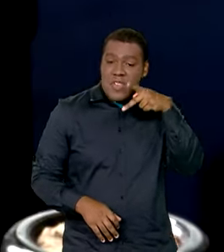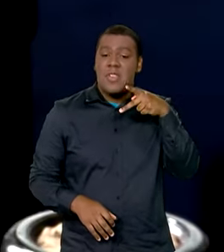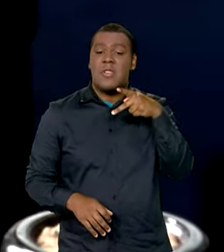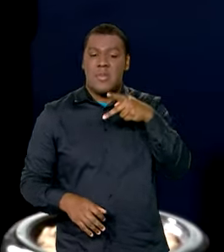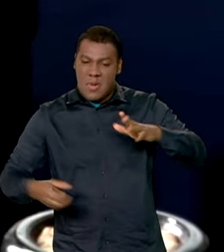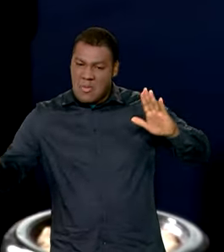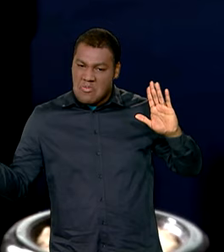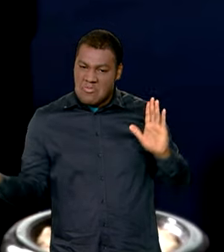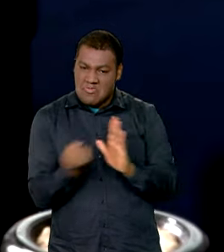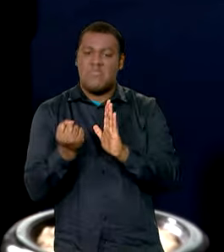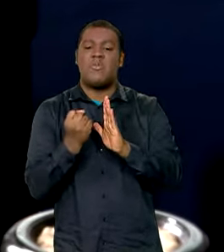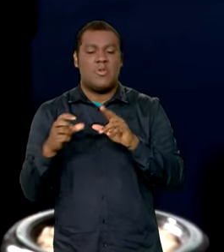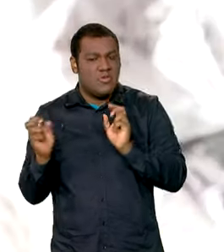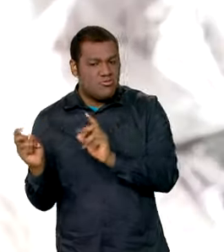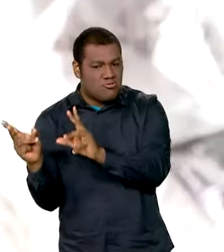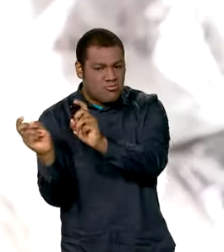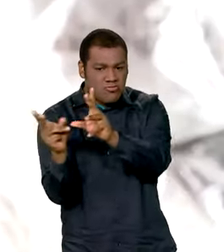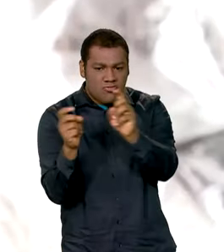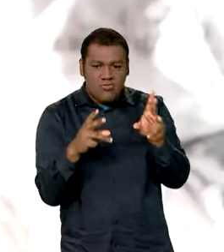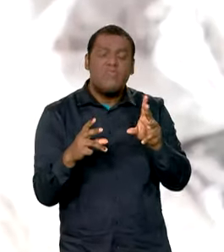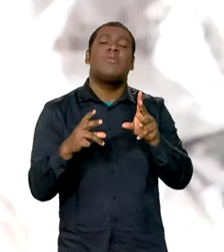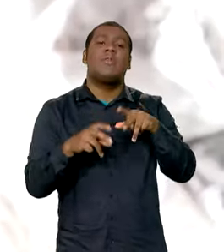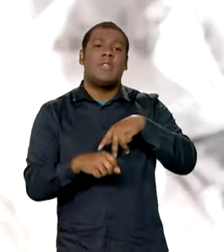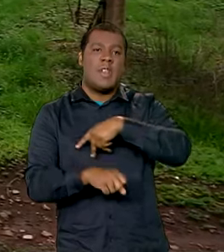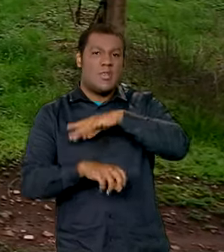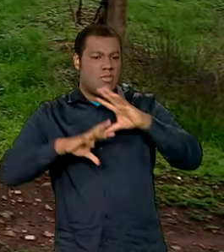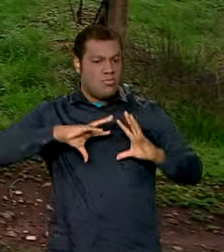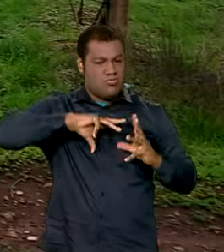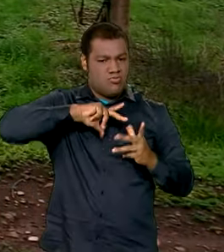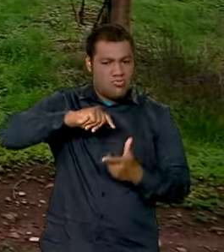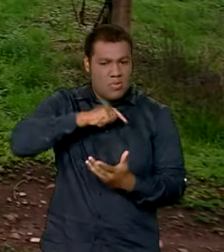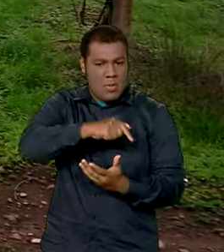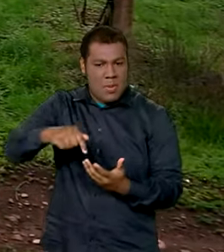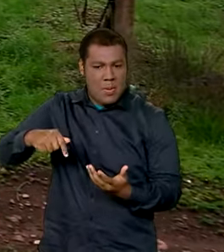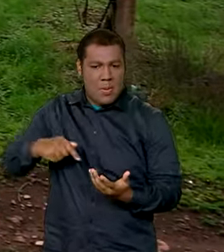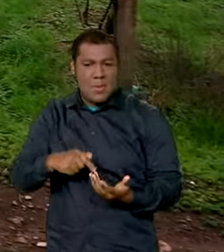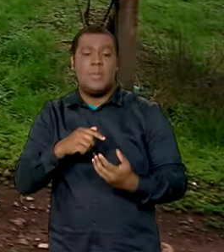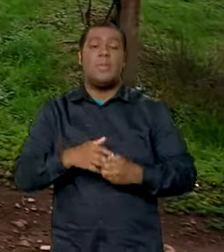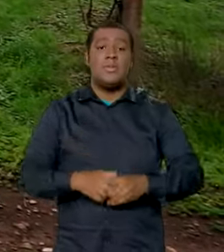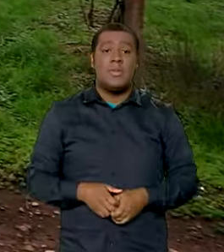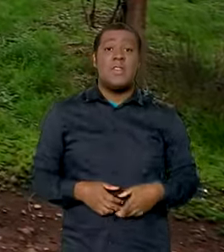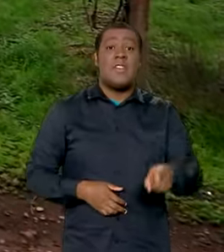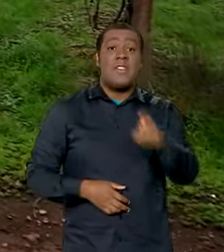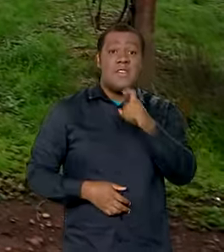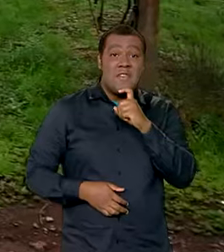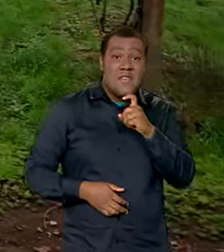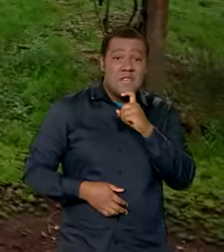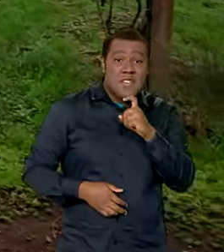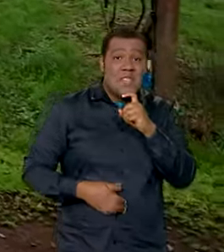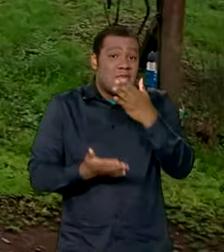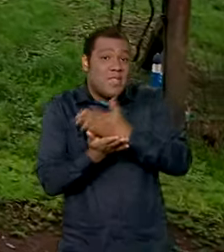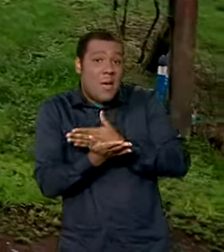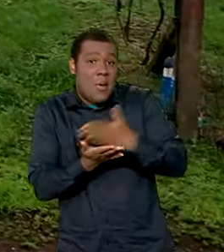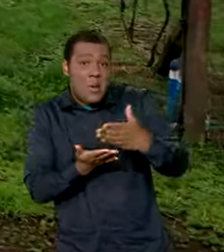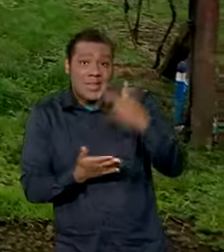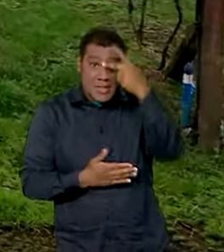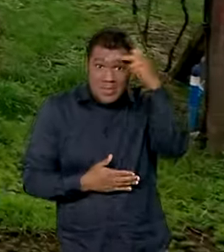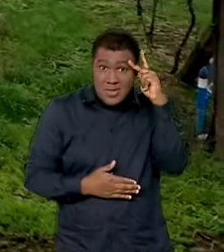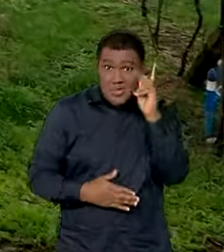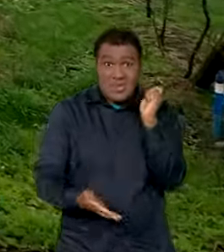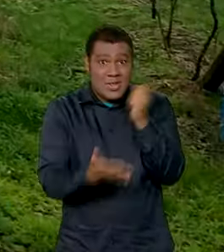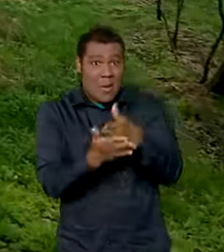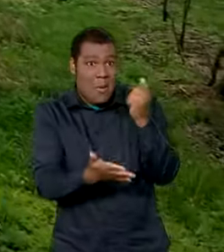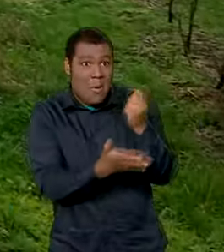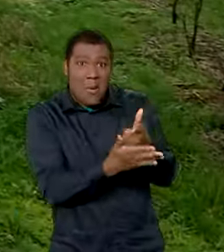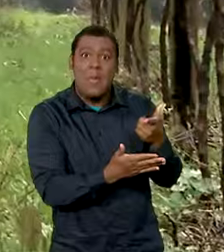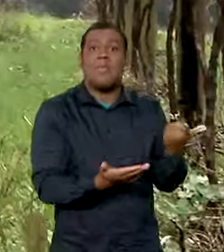exportação e conquistaram consumidores ao redor do mundo. É nesse período de inverno que aumenta o consumo de vinhos. E essa vinícola de